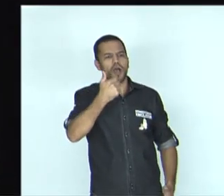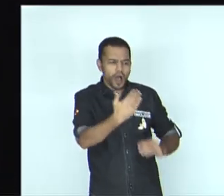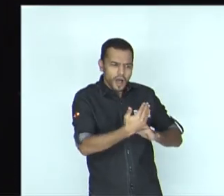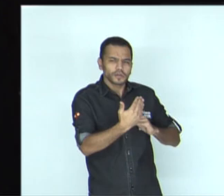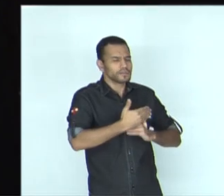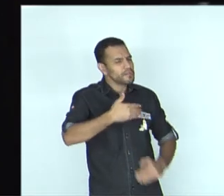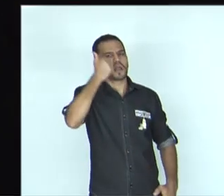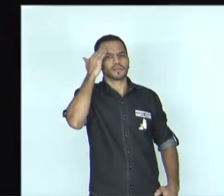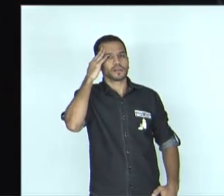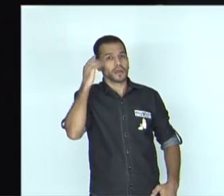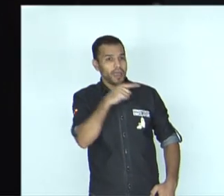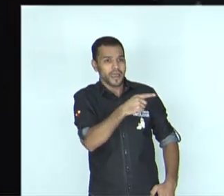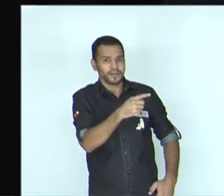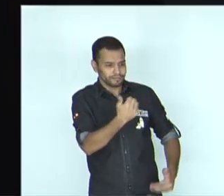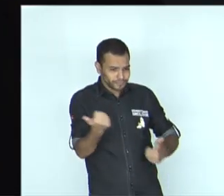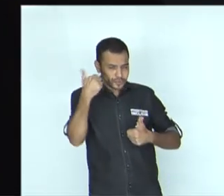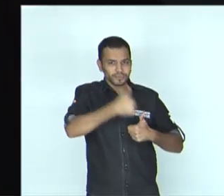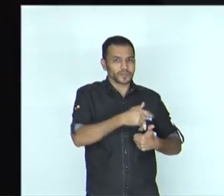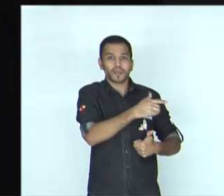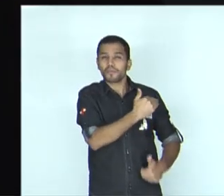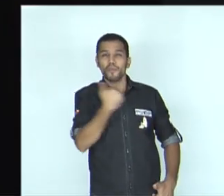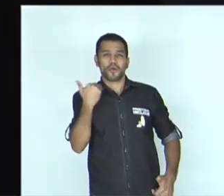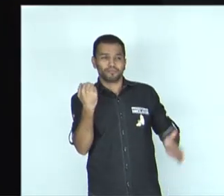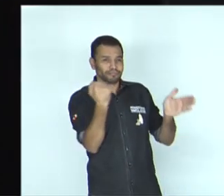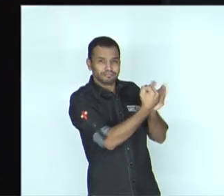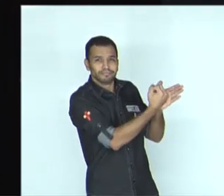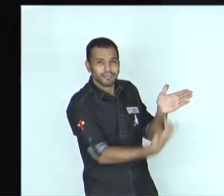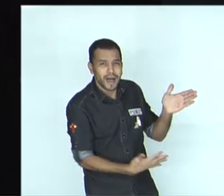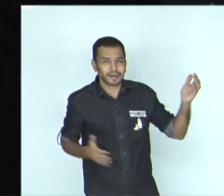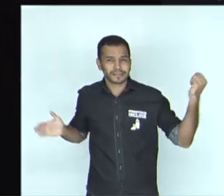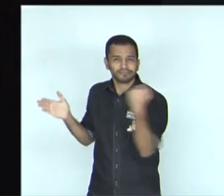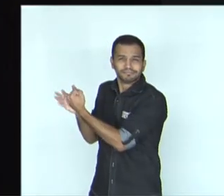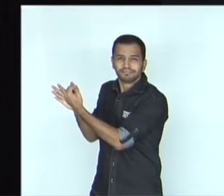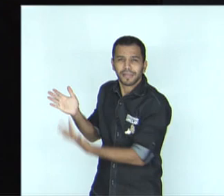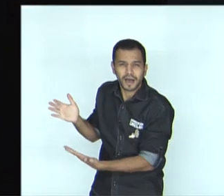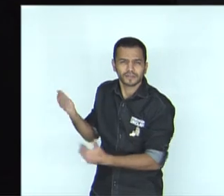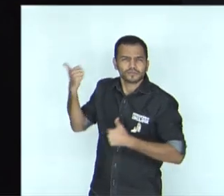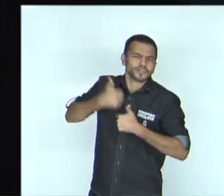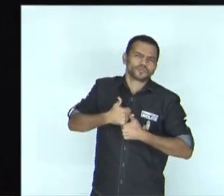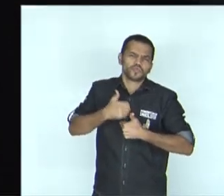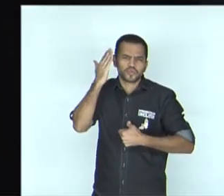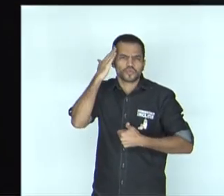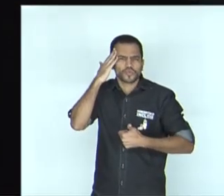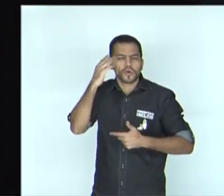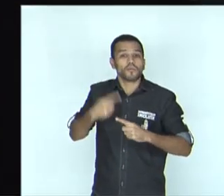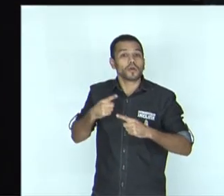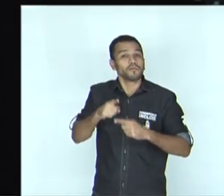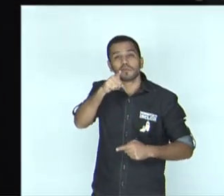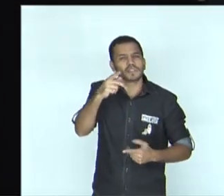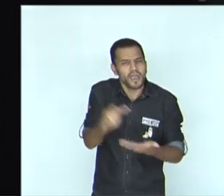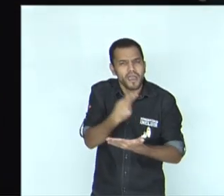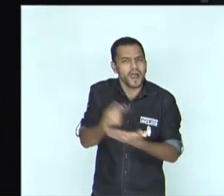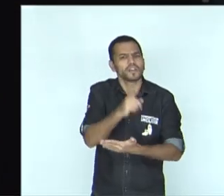em nosso lugar, pagando o preço do nosso pecado, pagando o preço do nosso erro. Redimindo cada um de nós,